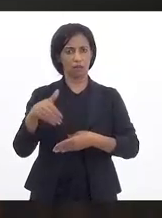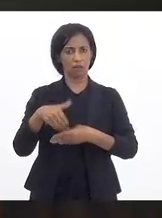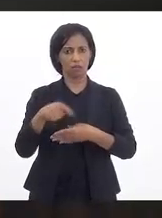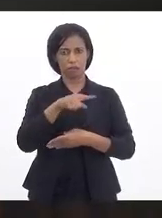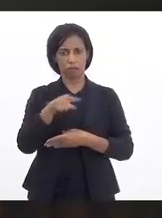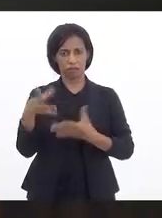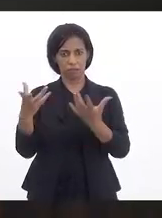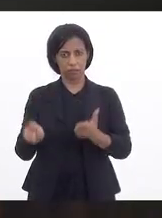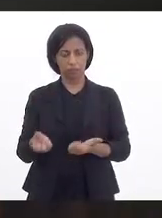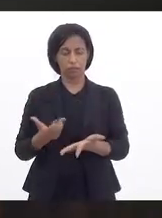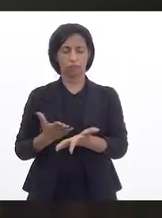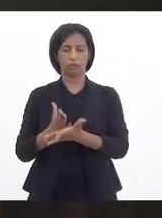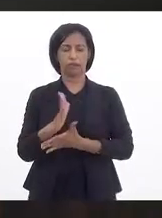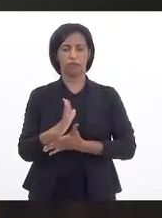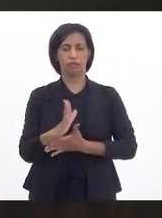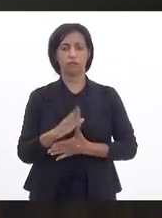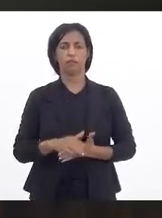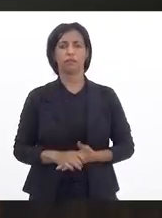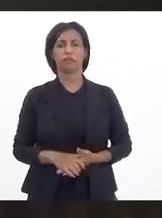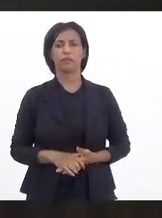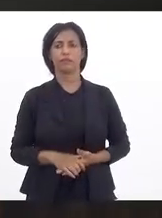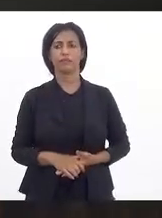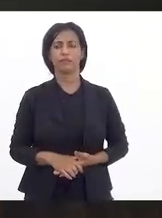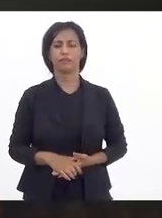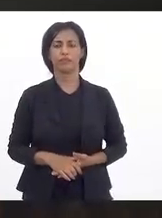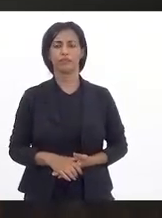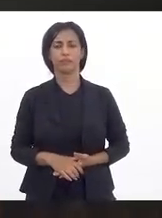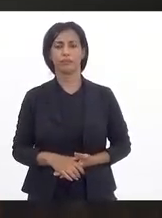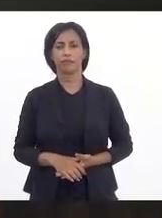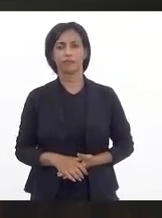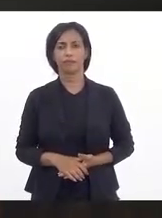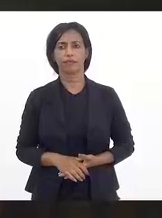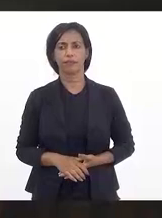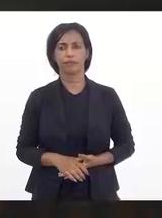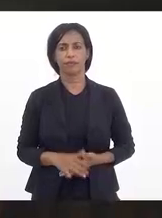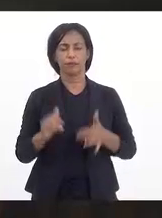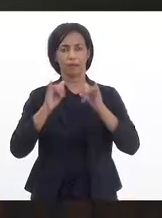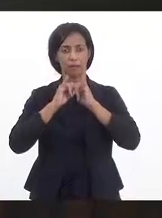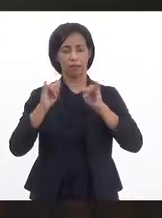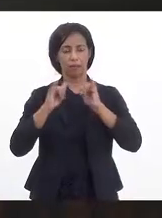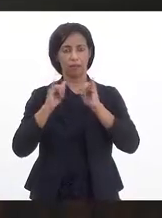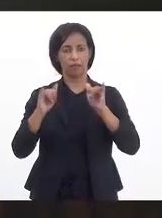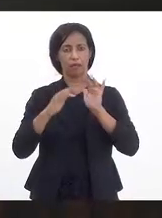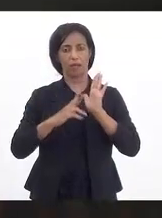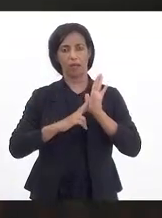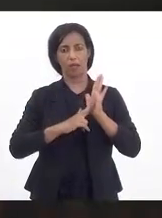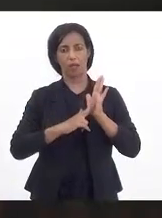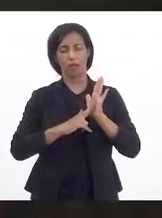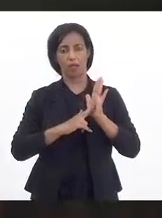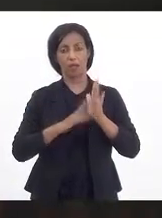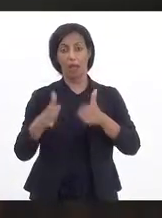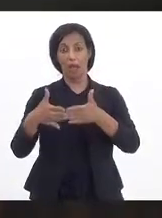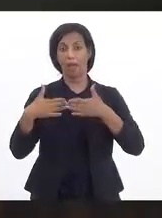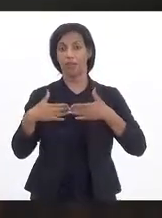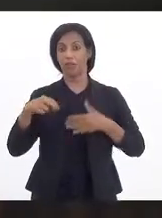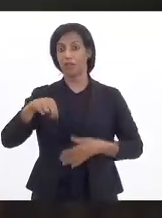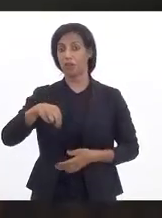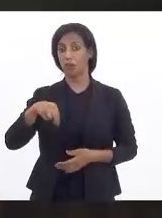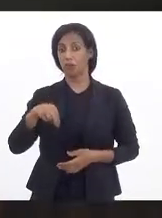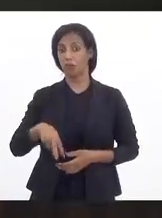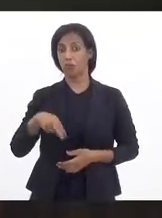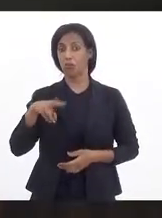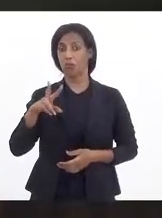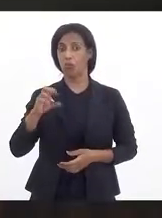se eles que a prova de inglês como estão aprovadas vai à promulgação anuncio para abstenção do